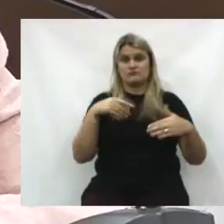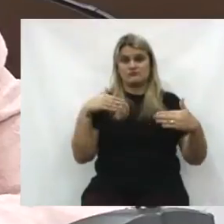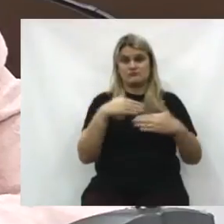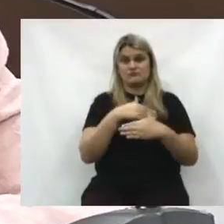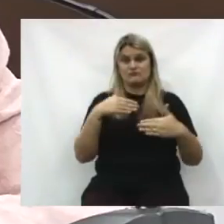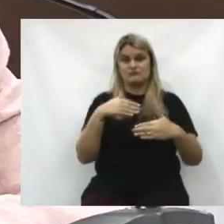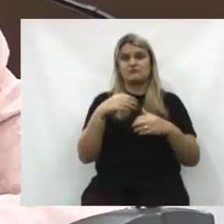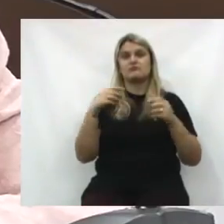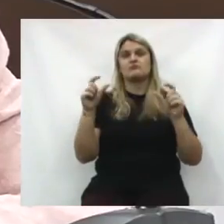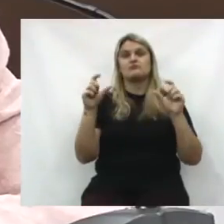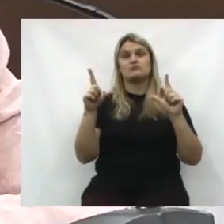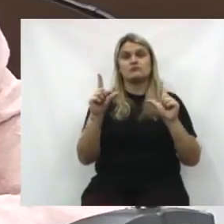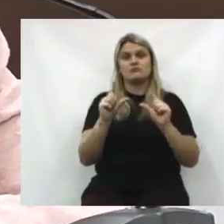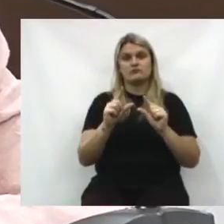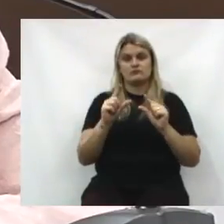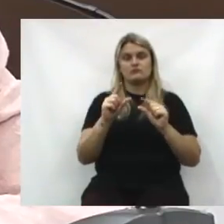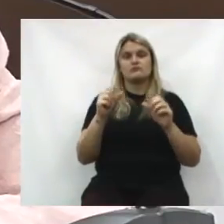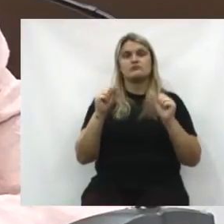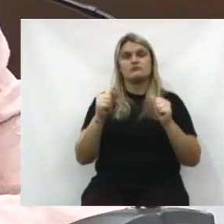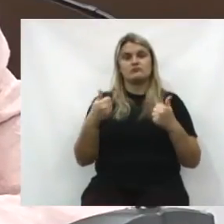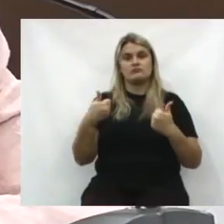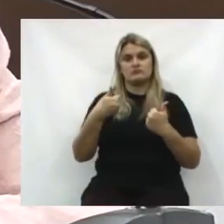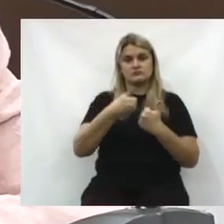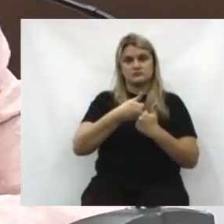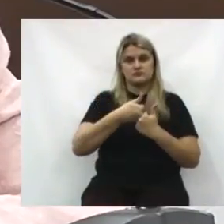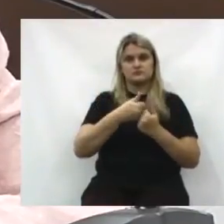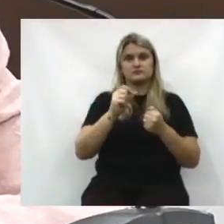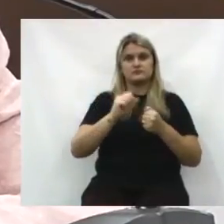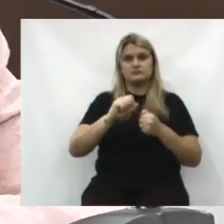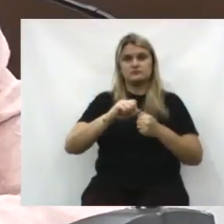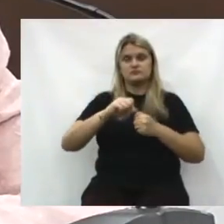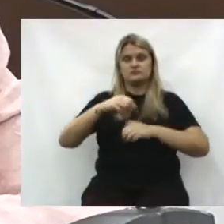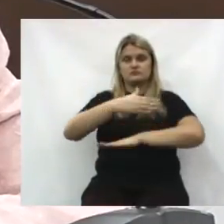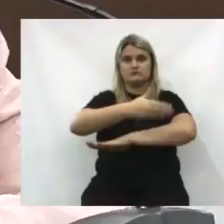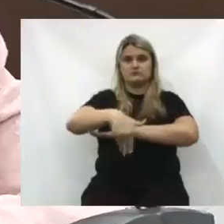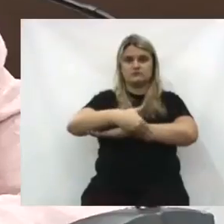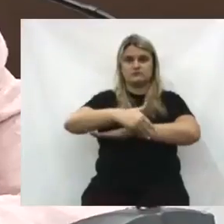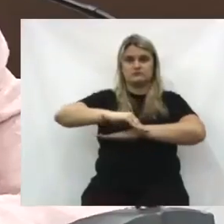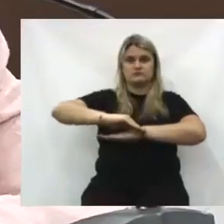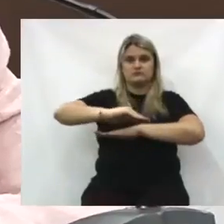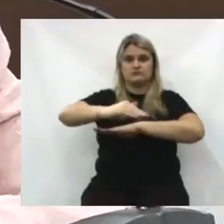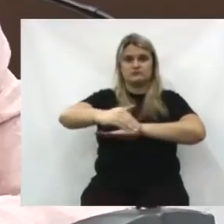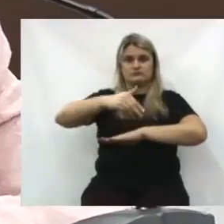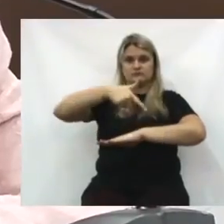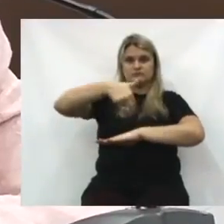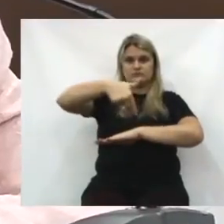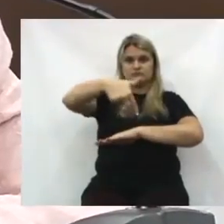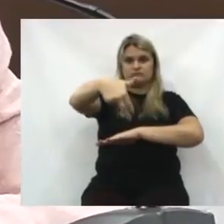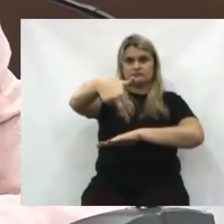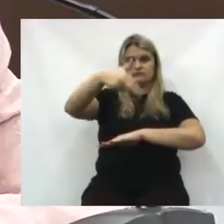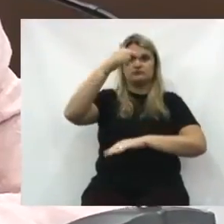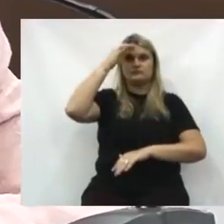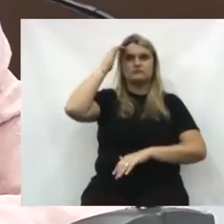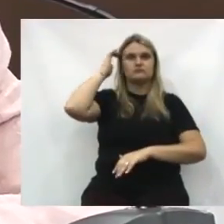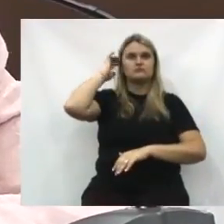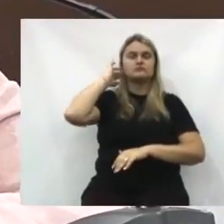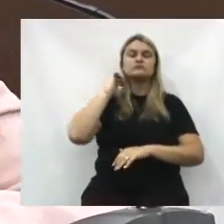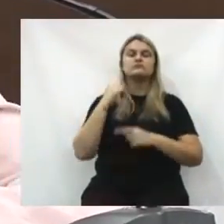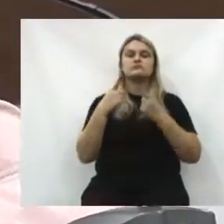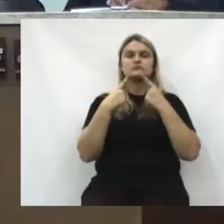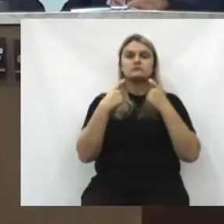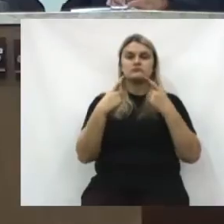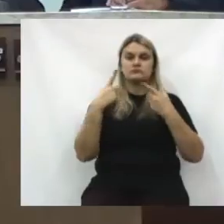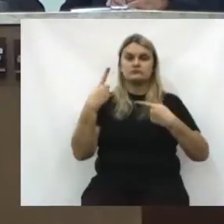pico. Os redutores de velocidade também poderão ser substituídos por faixas elevadas para